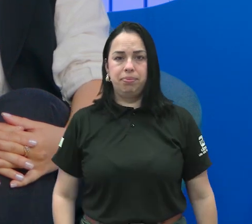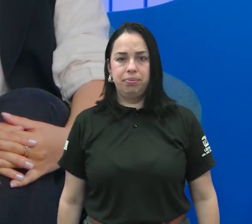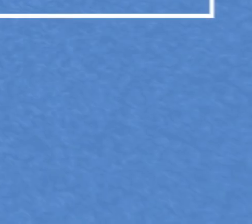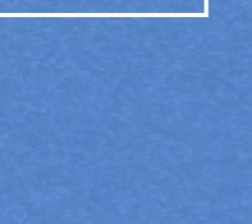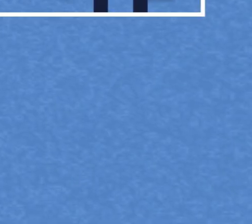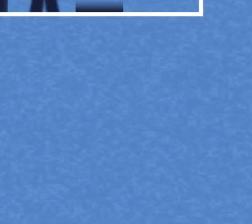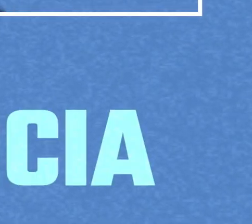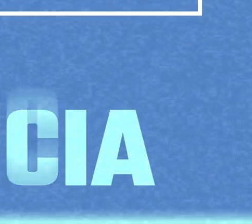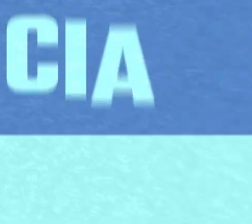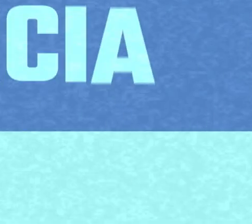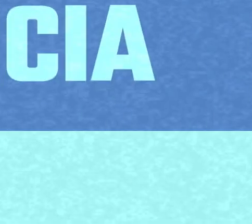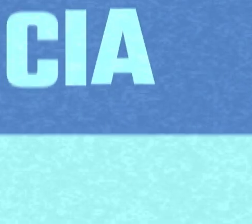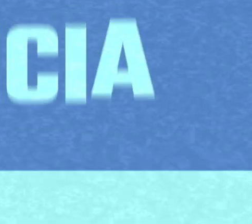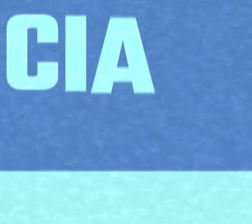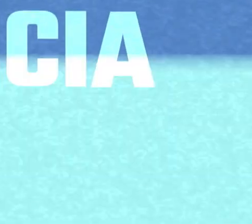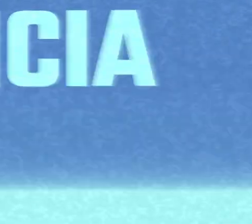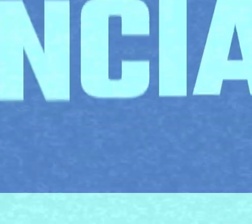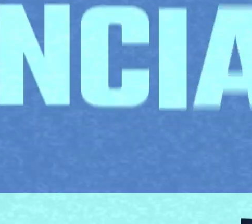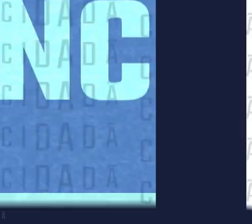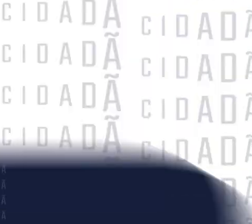volta.